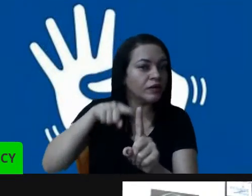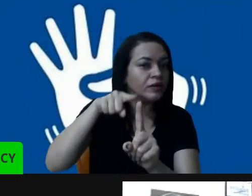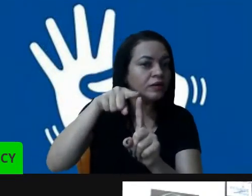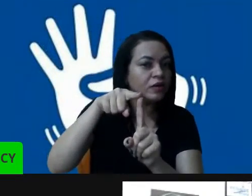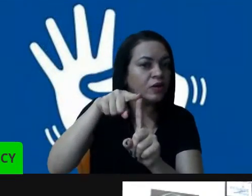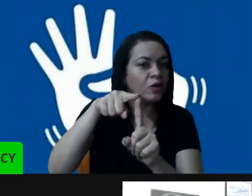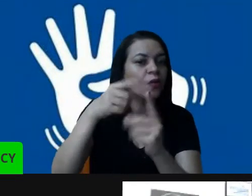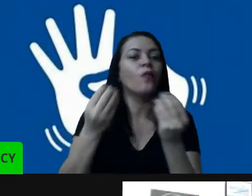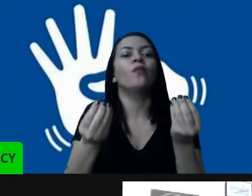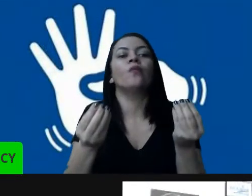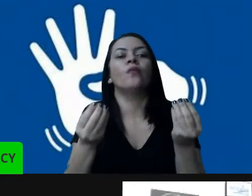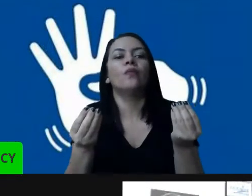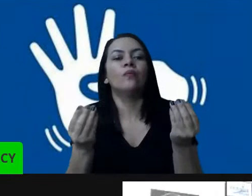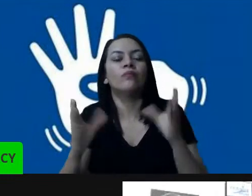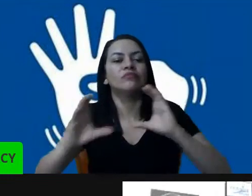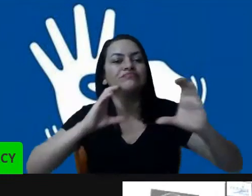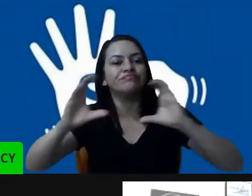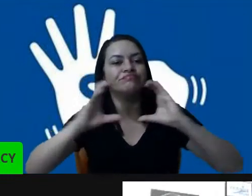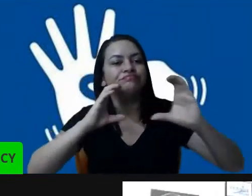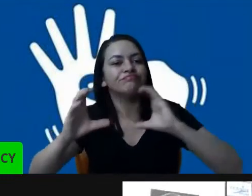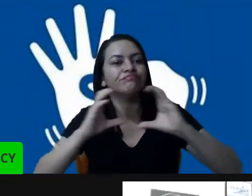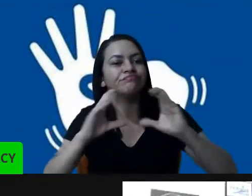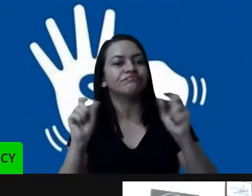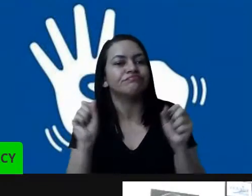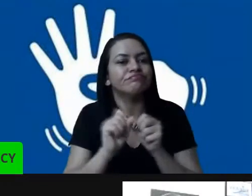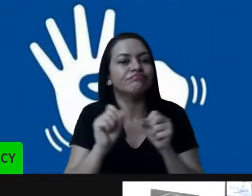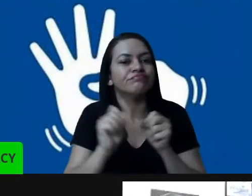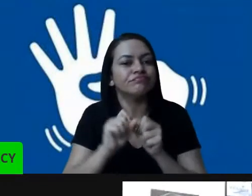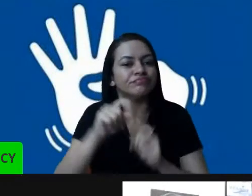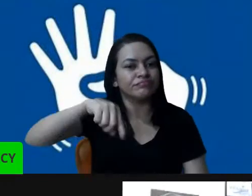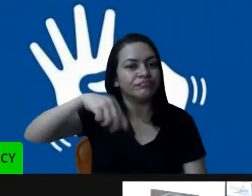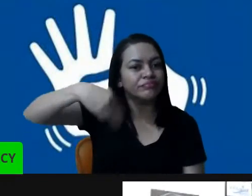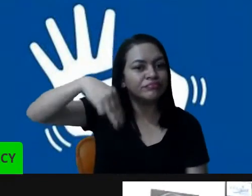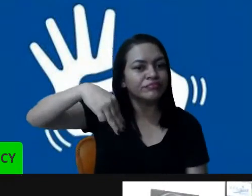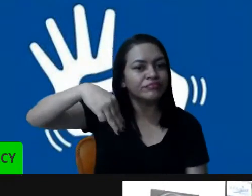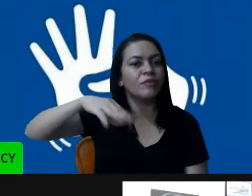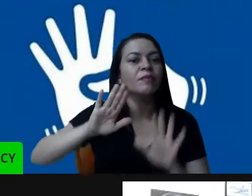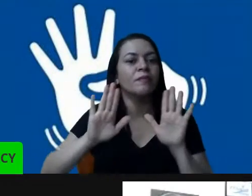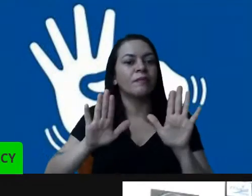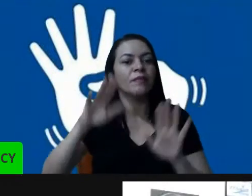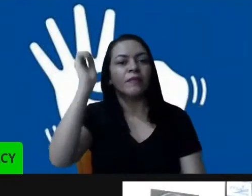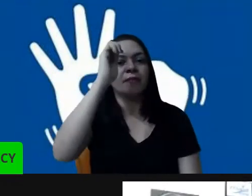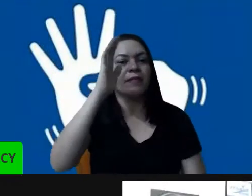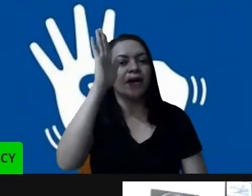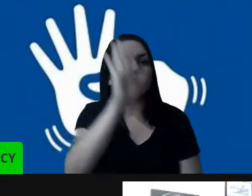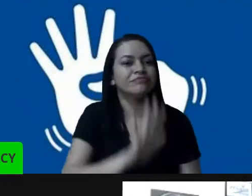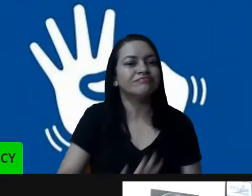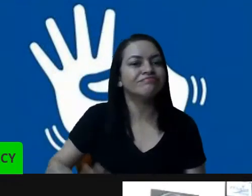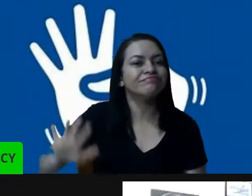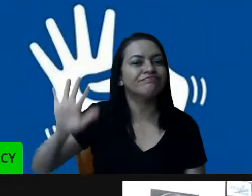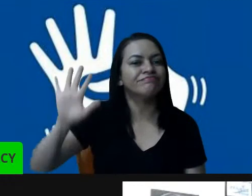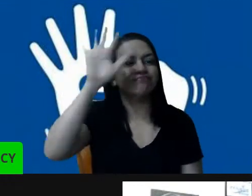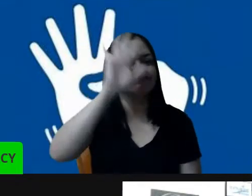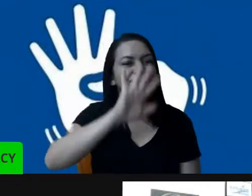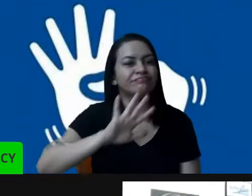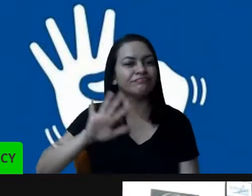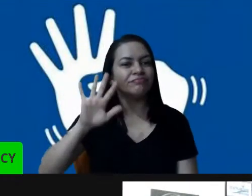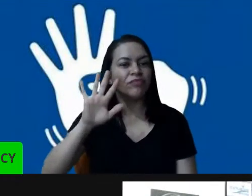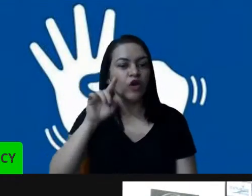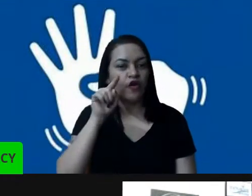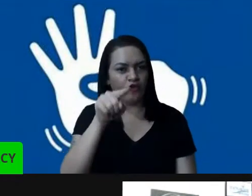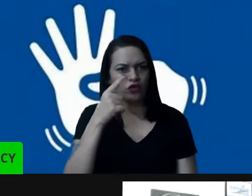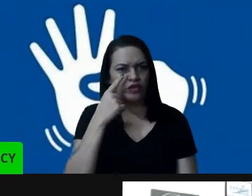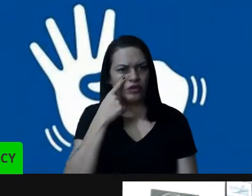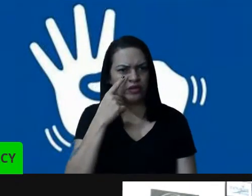comunicação tem sido feita, não só no Maranhão, mas em nível de Brasil. Você tem uma ideia, a gente tem